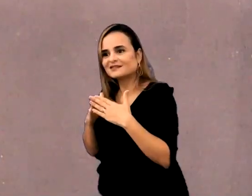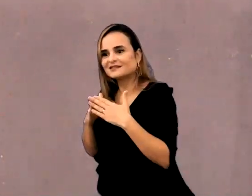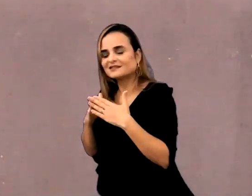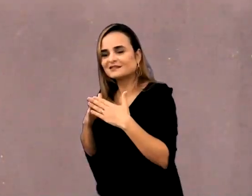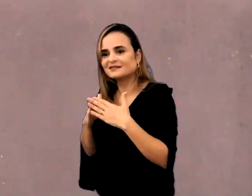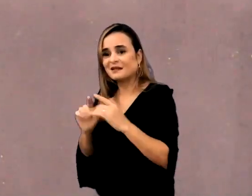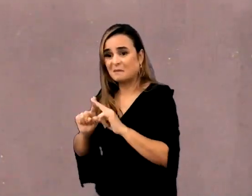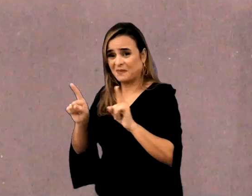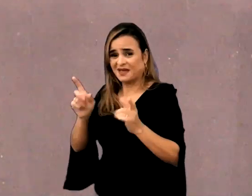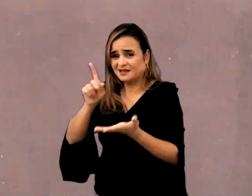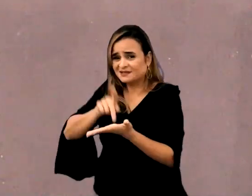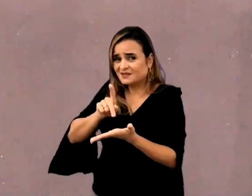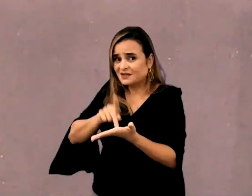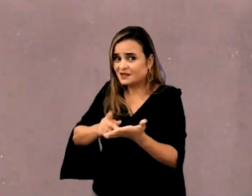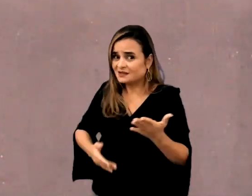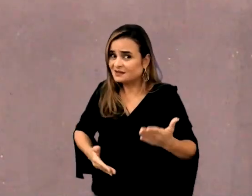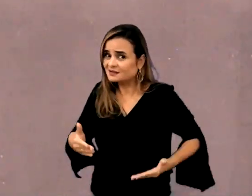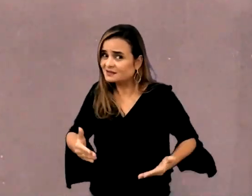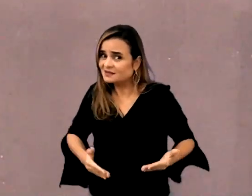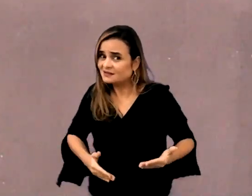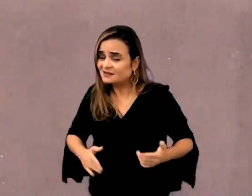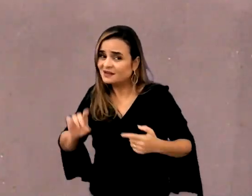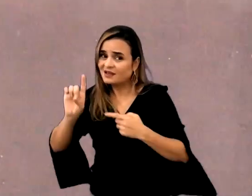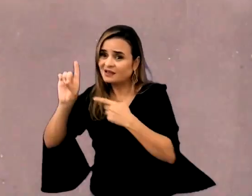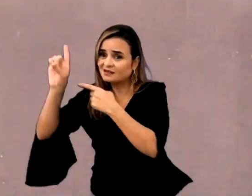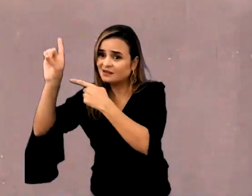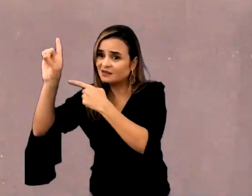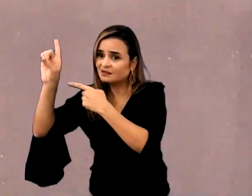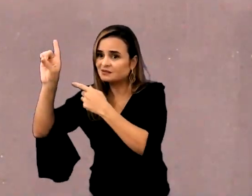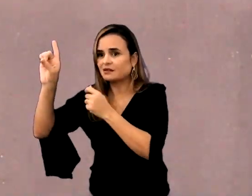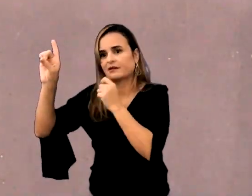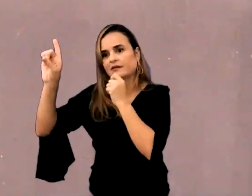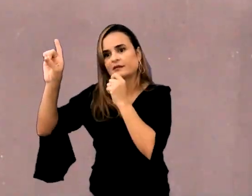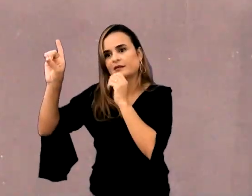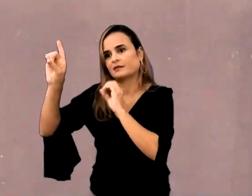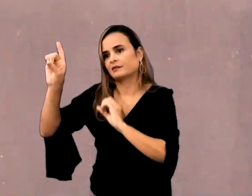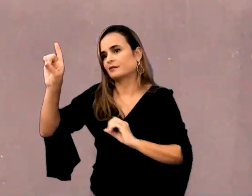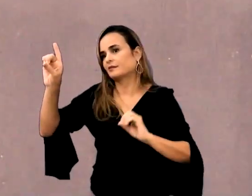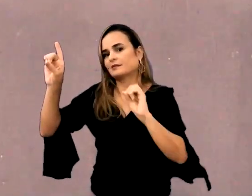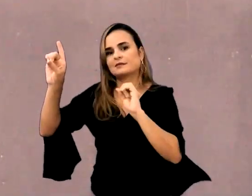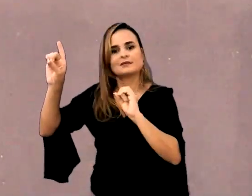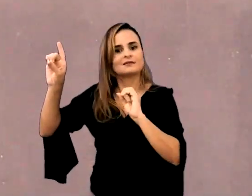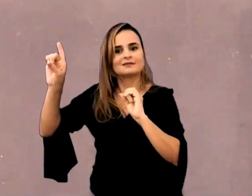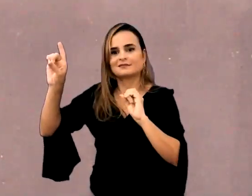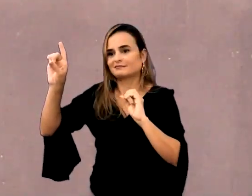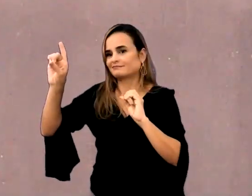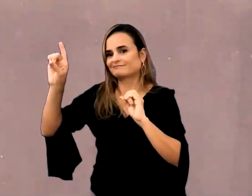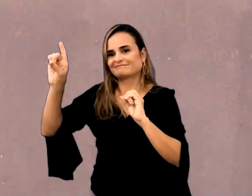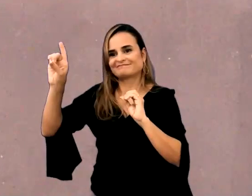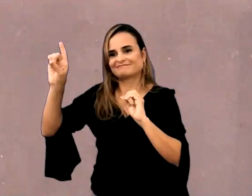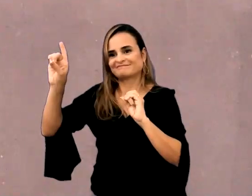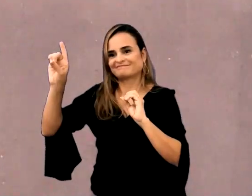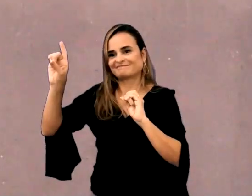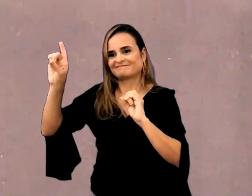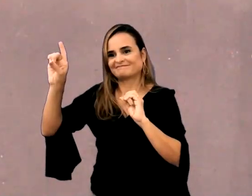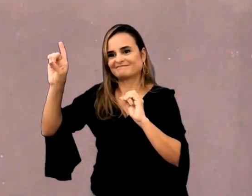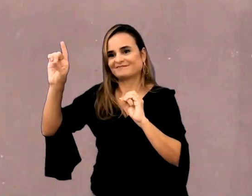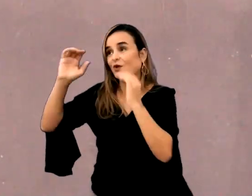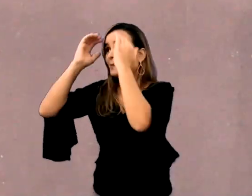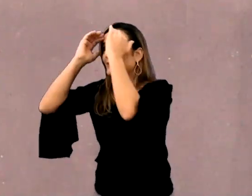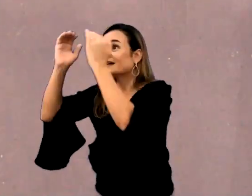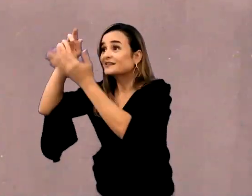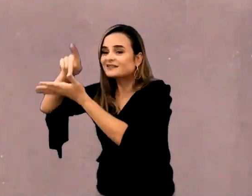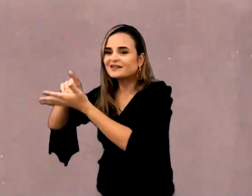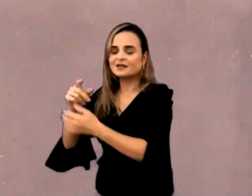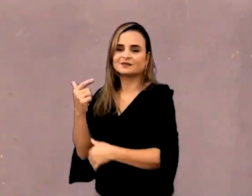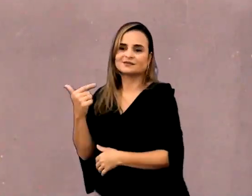Mas você não servia a esse Deus, porque você não se submetia a esse Deus. Você só submetia a esse Deus quando você estava